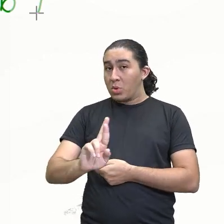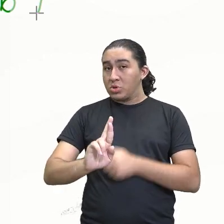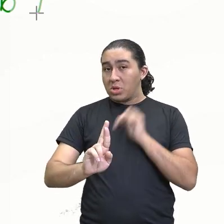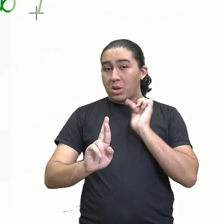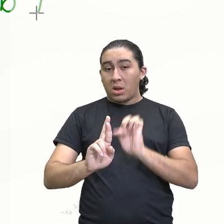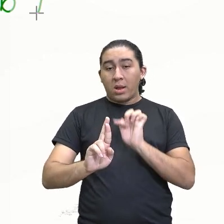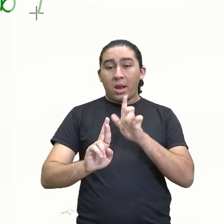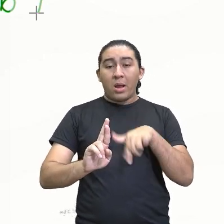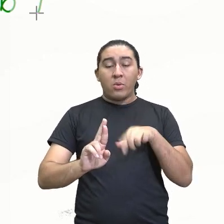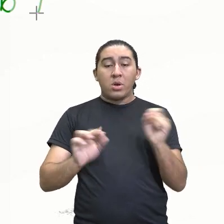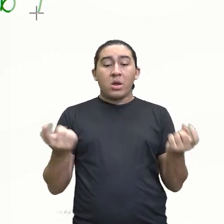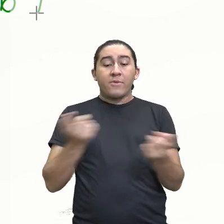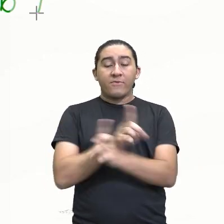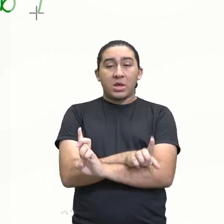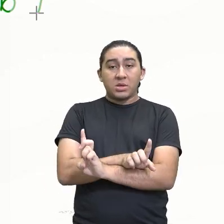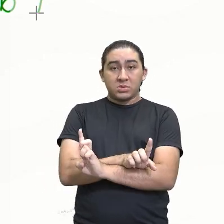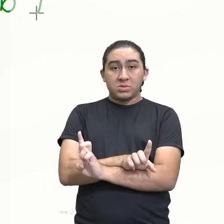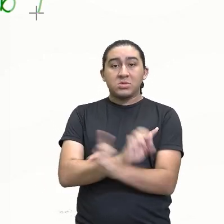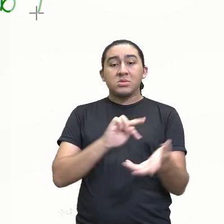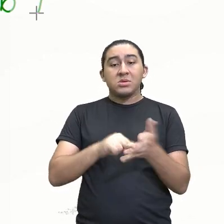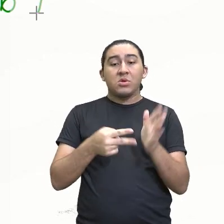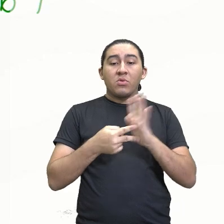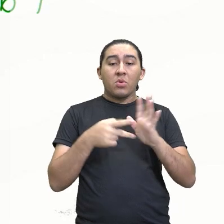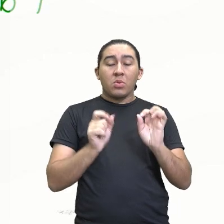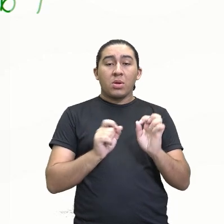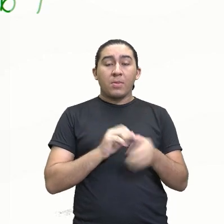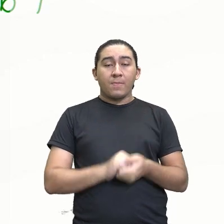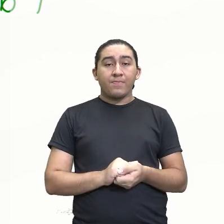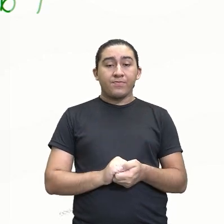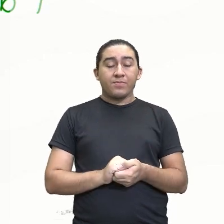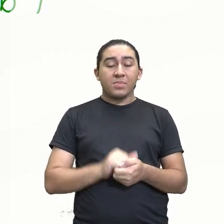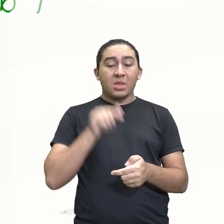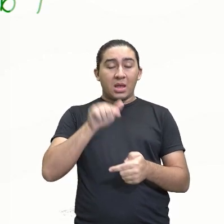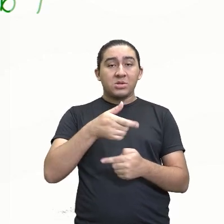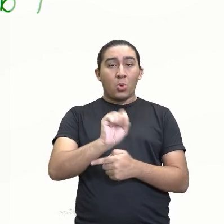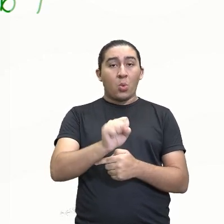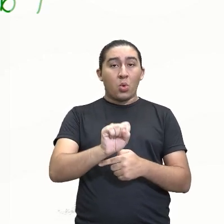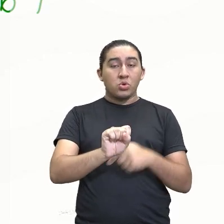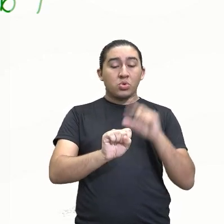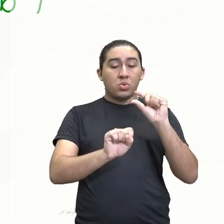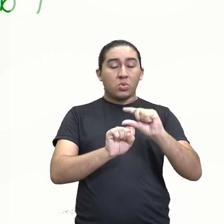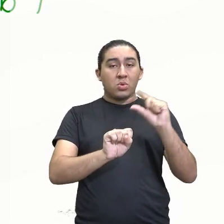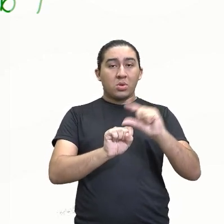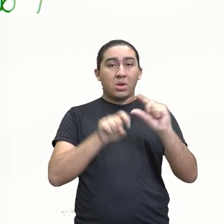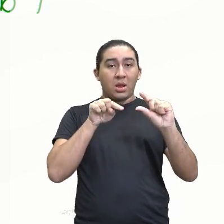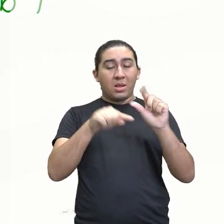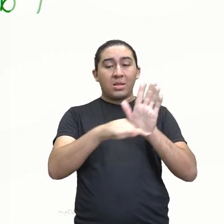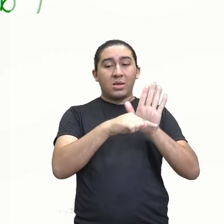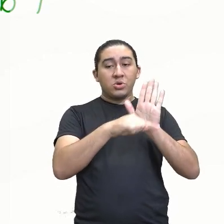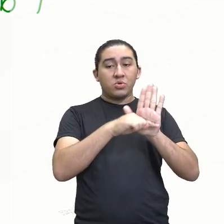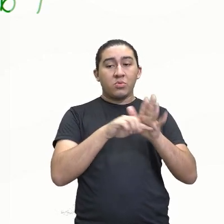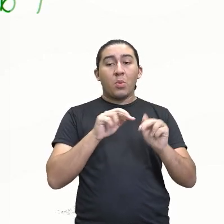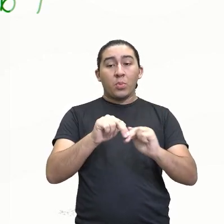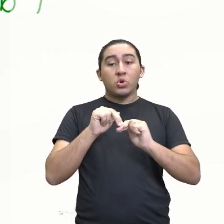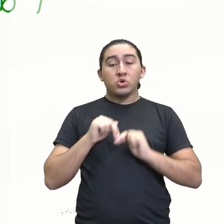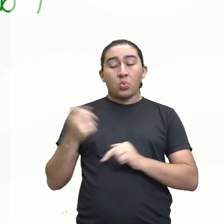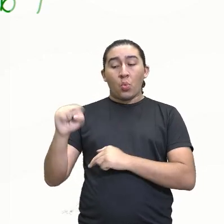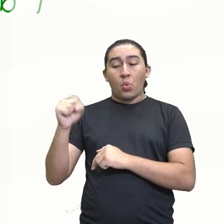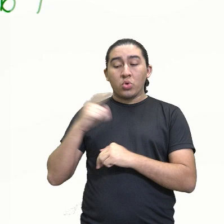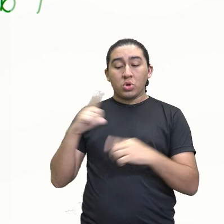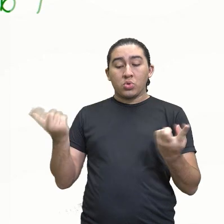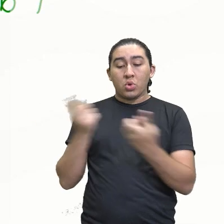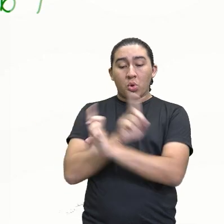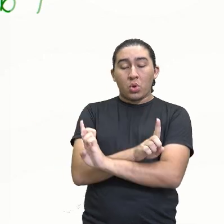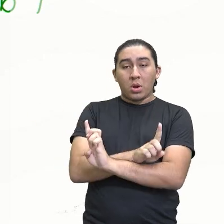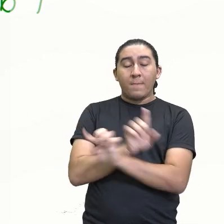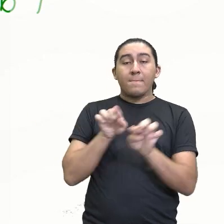está de forma inversa, significa que o expoente ele é o quê? Negativo. Por isso que o 8 foi ali, ó, para o denominador,